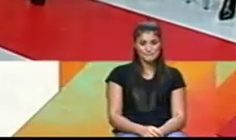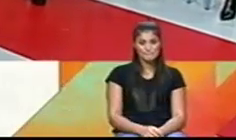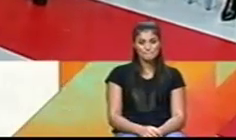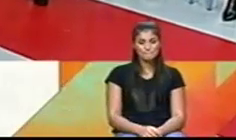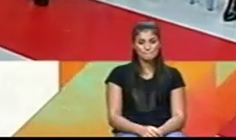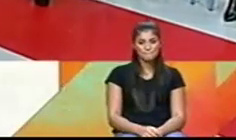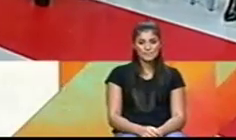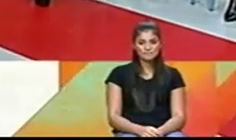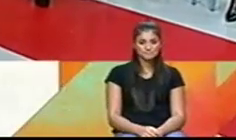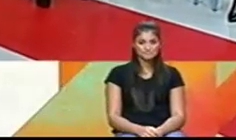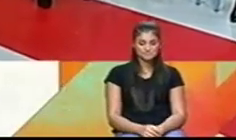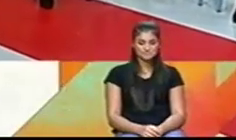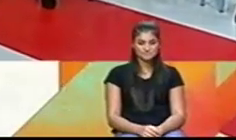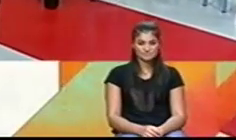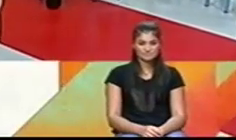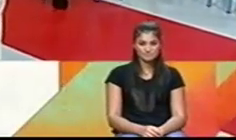Pronto.